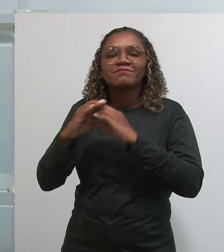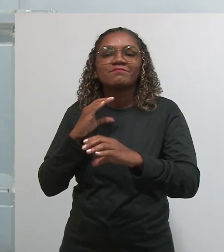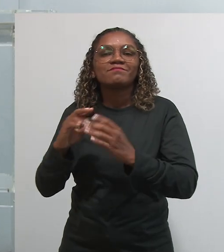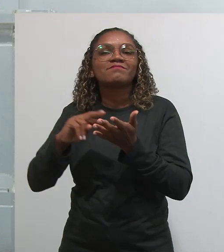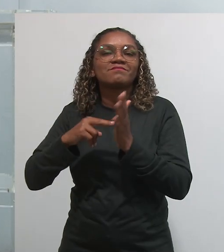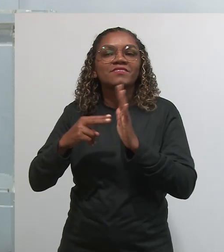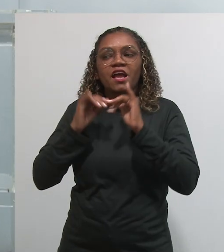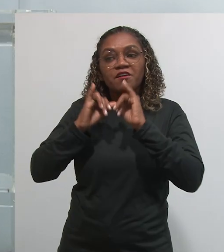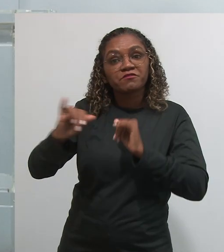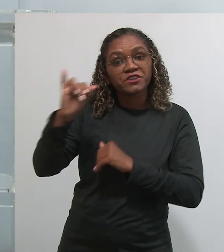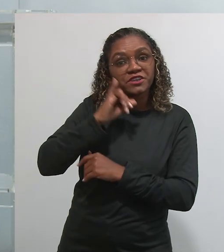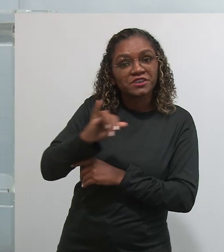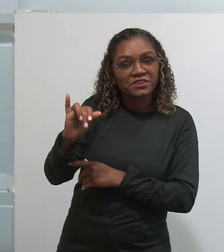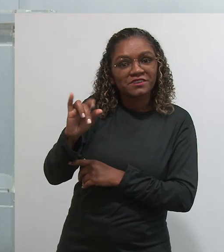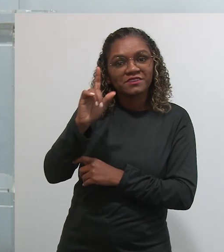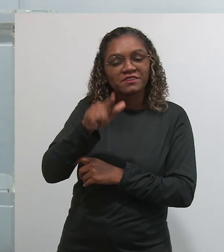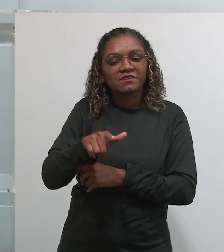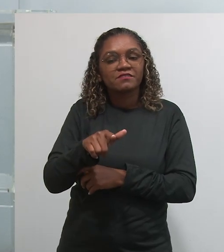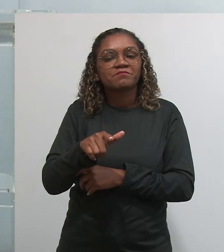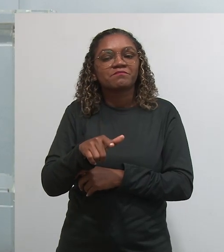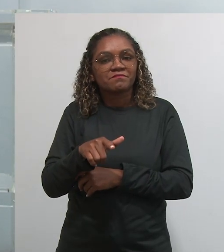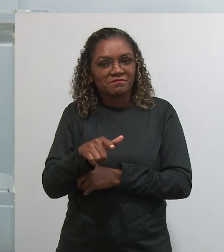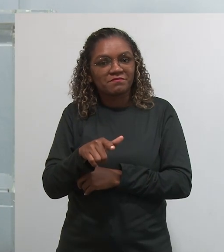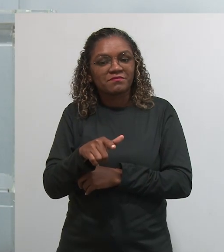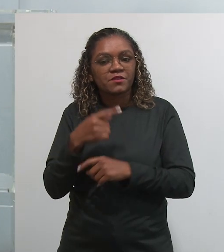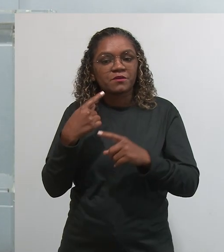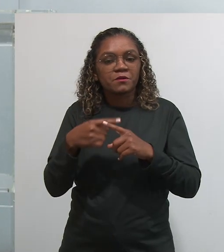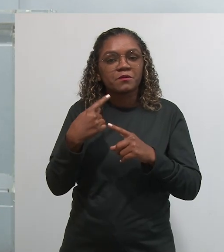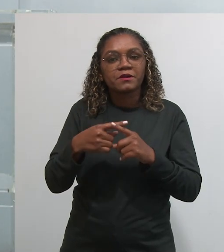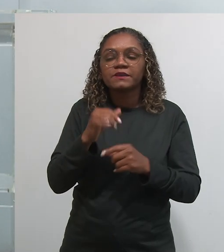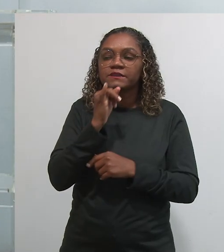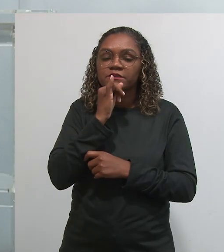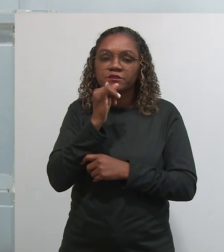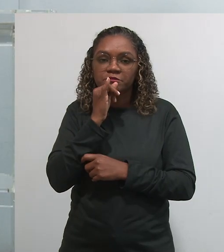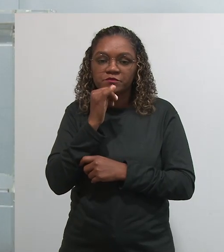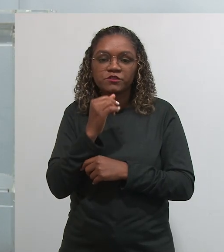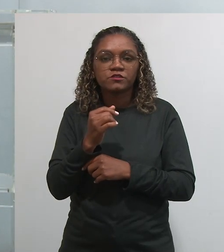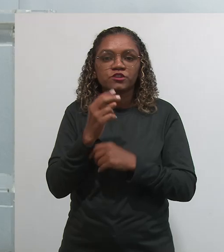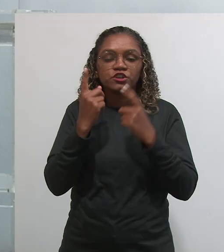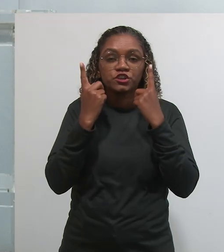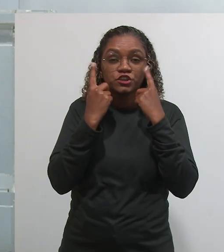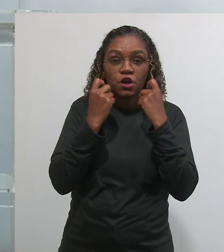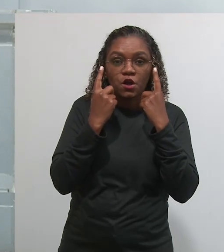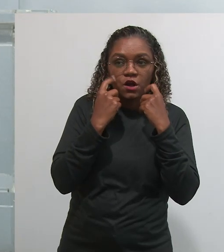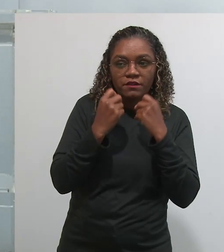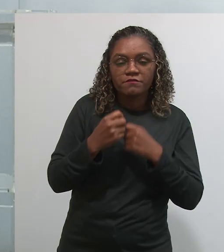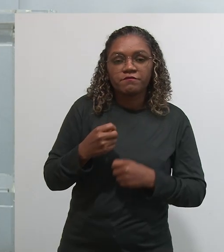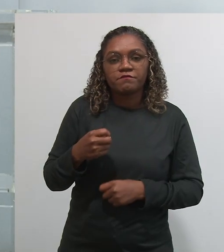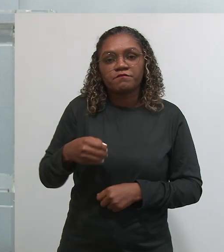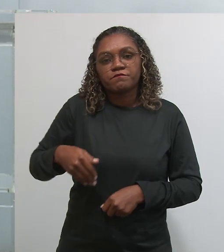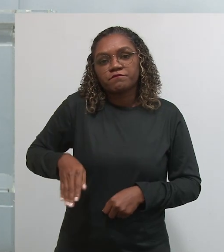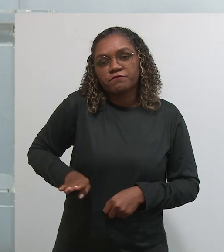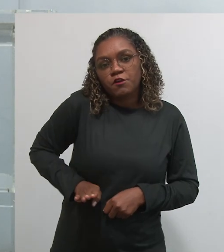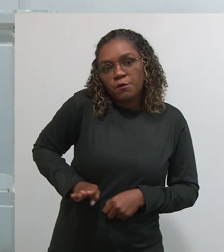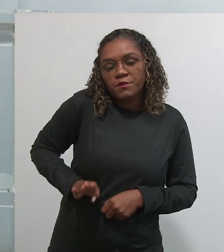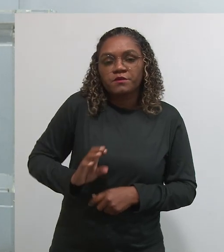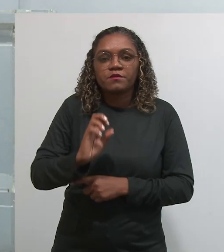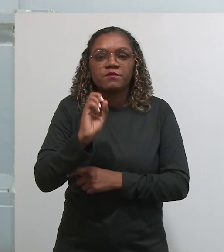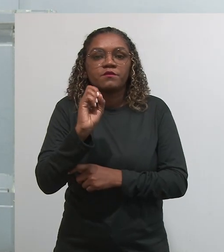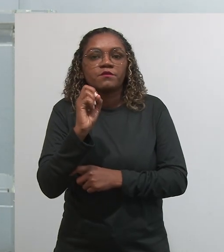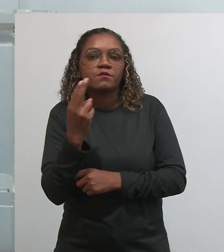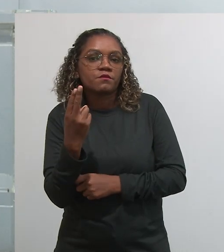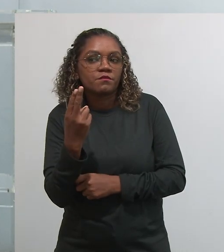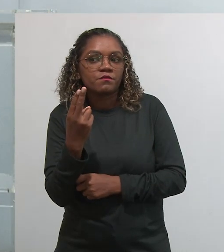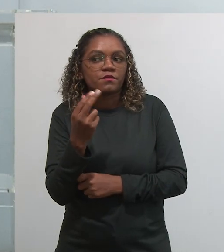choros, então ele começa a também ter esse reflexo de vou chorar para dizer que estou com fome, e a